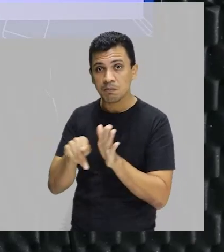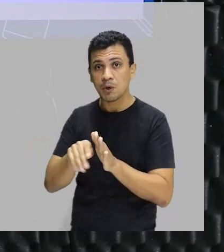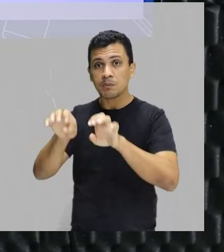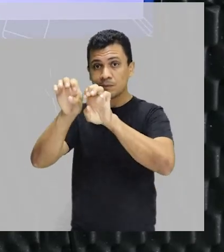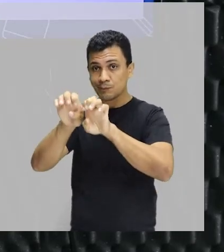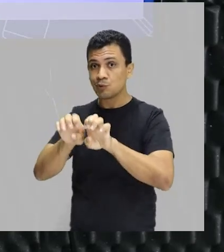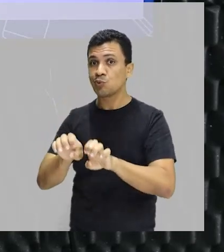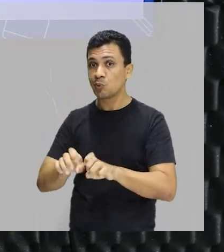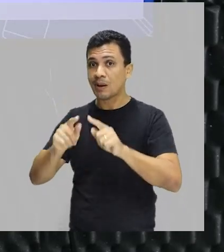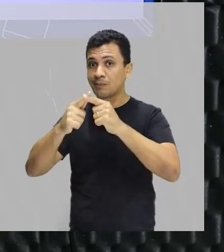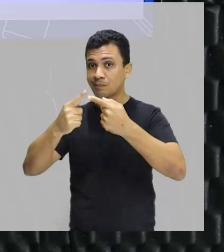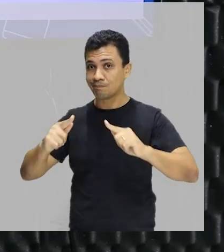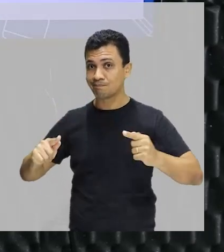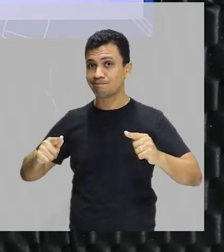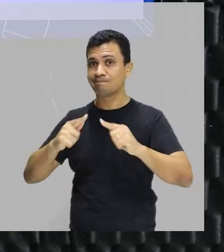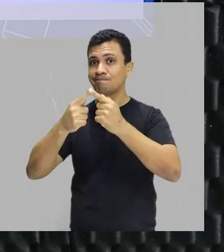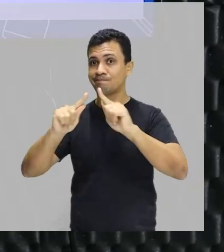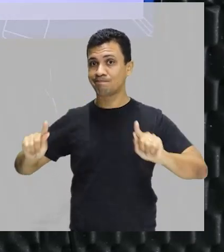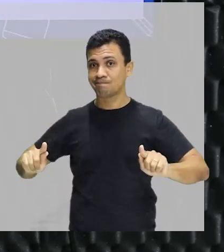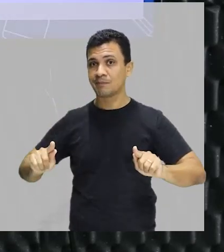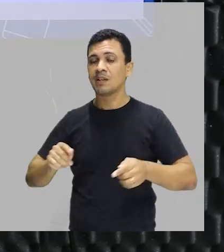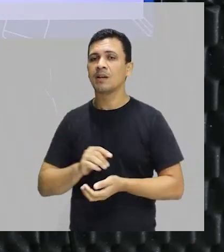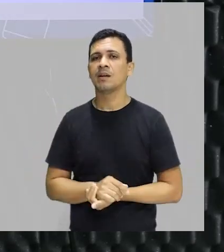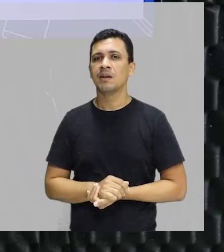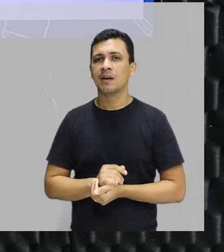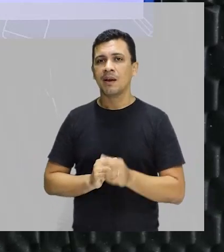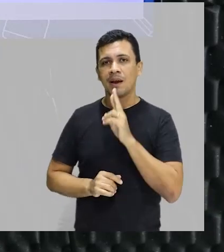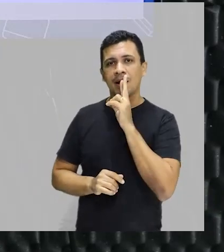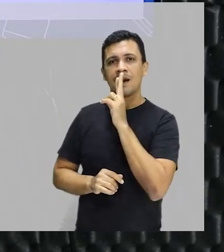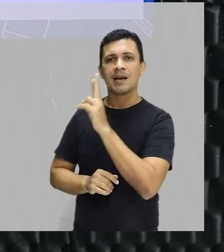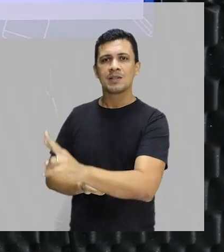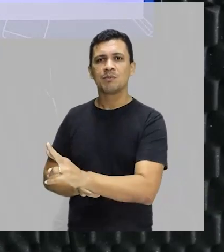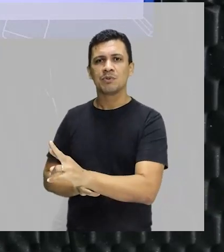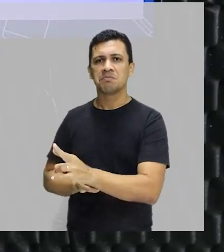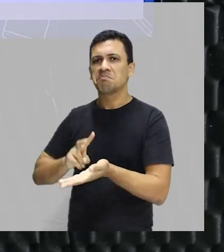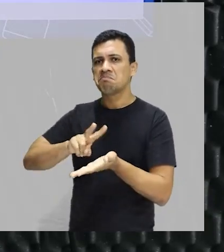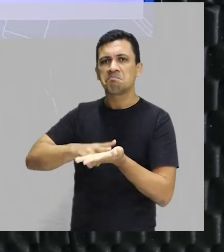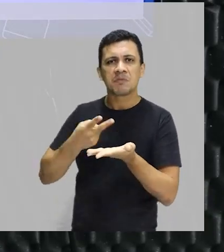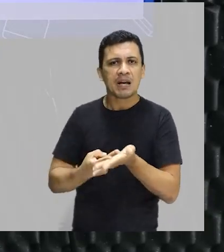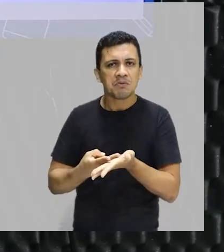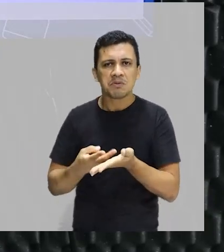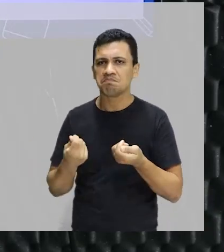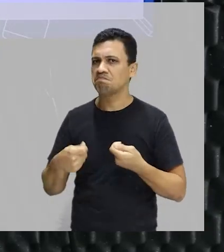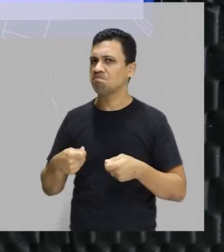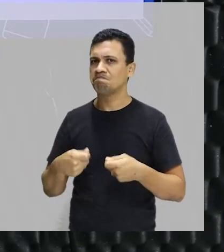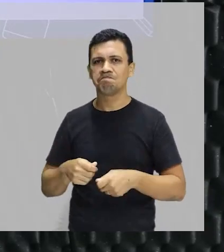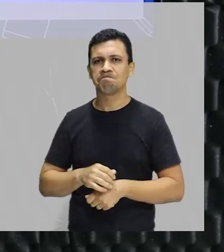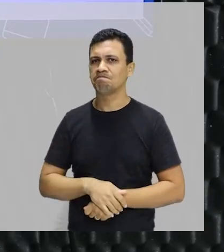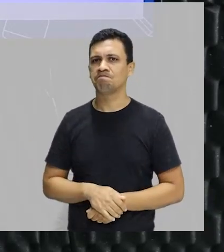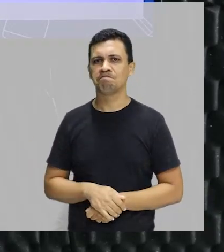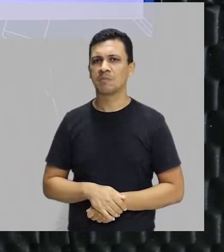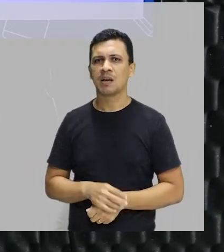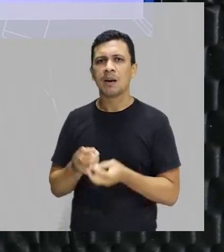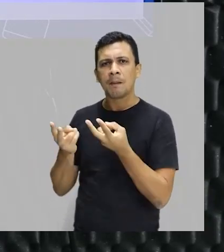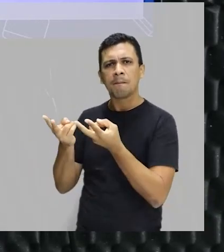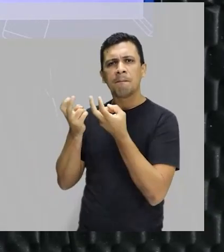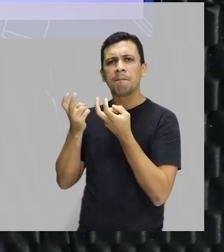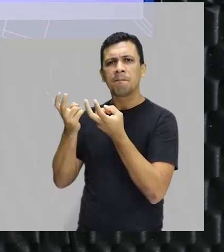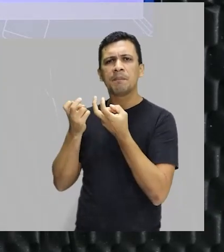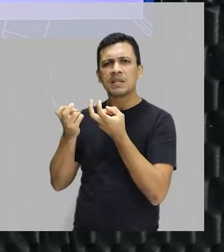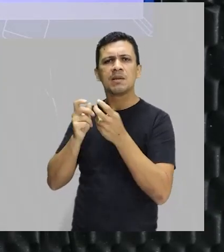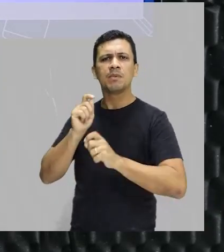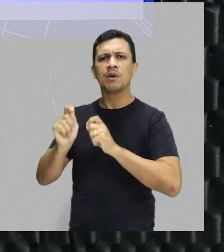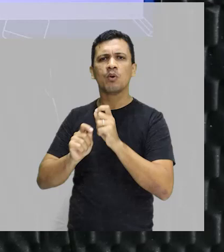de gramática. Para responder essa questão, nem precisa traduzir a frase. tá? O que eu consigo perceber? O que